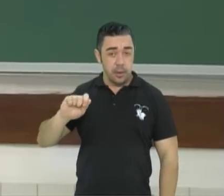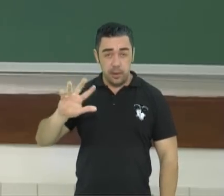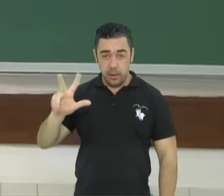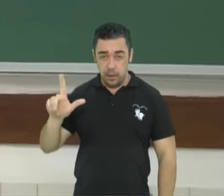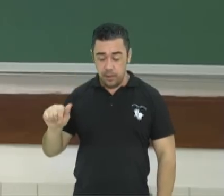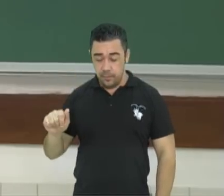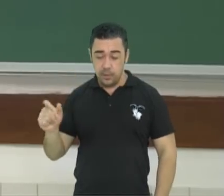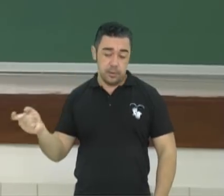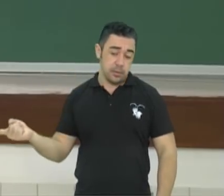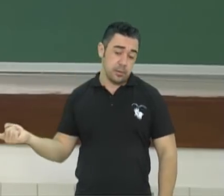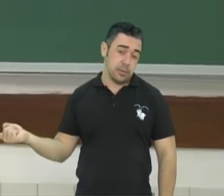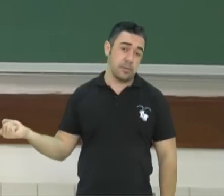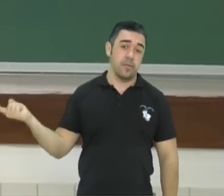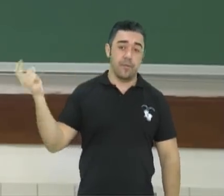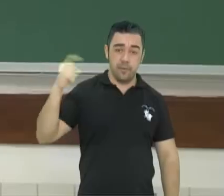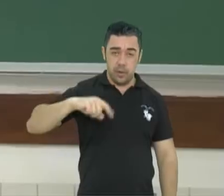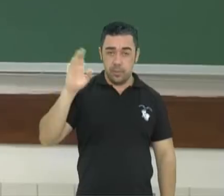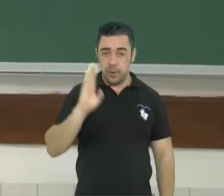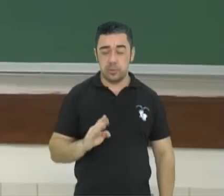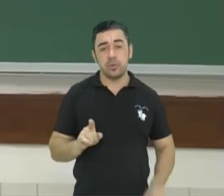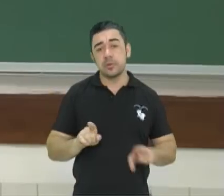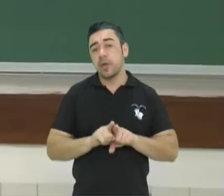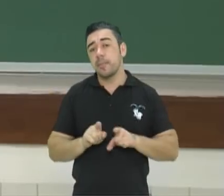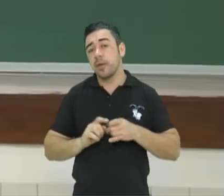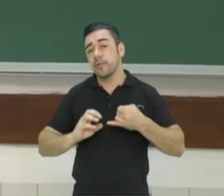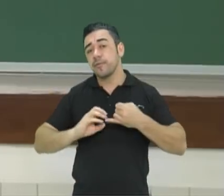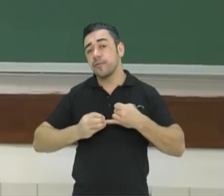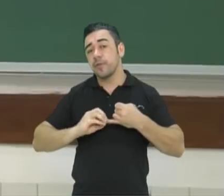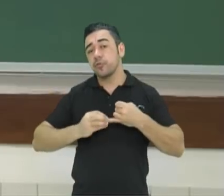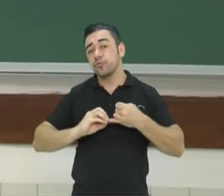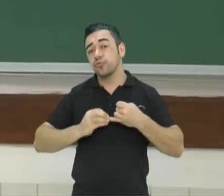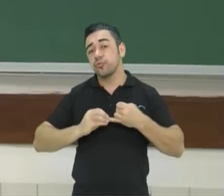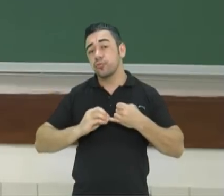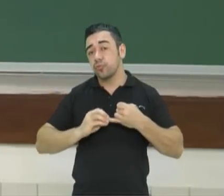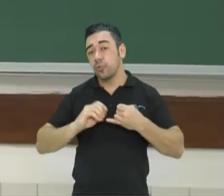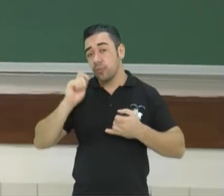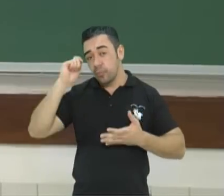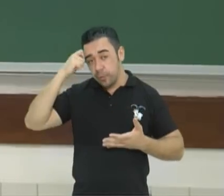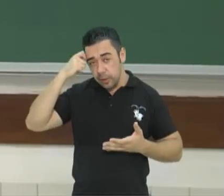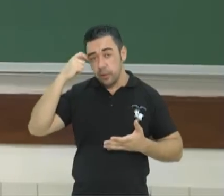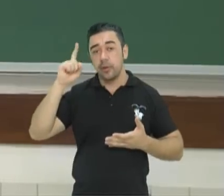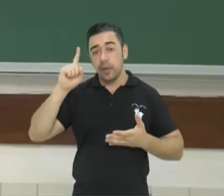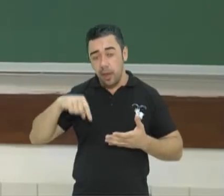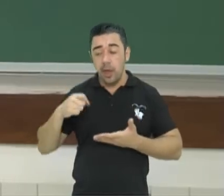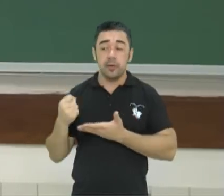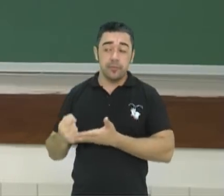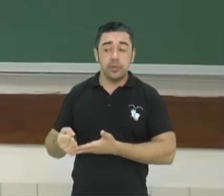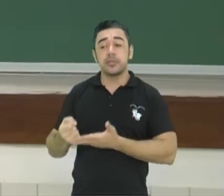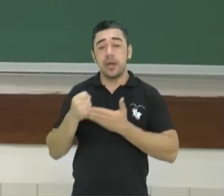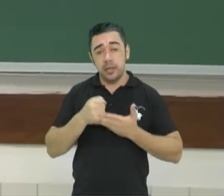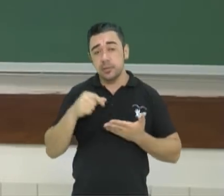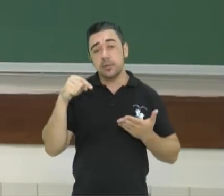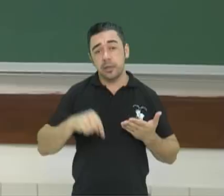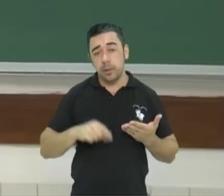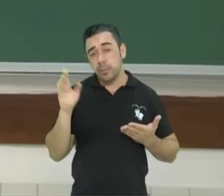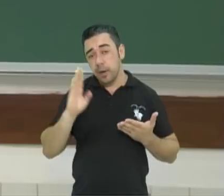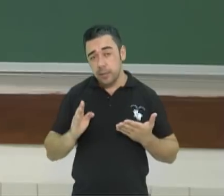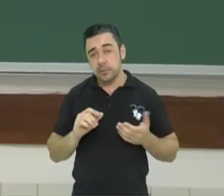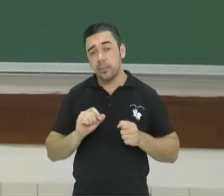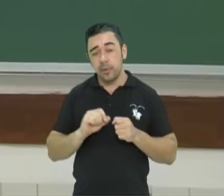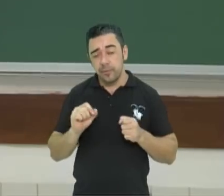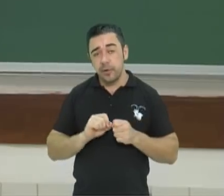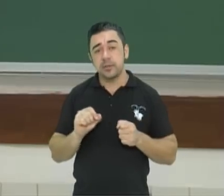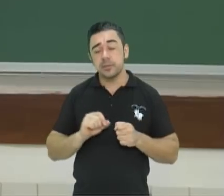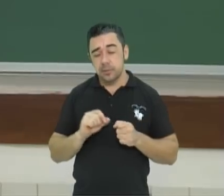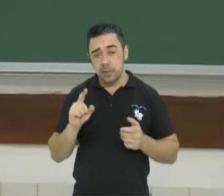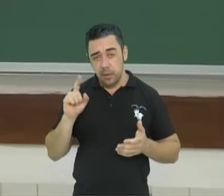a cultura brasileira, a própria feijoada, que faz parte da nossa cultura e que foram trazidos pelos africanos quando vieram para o Brasil